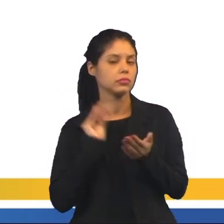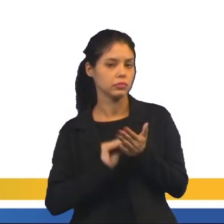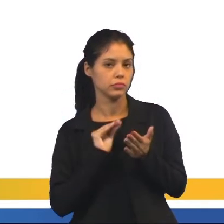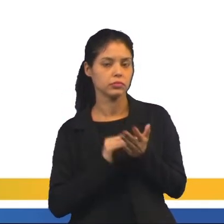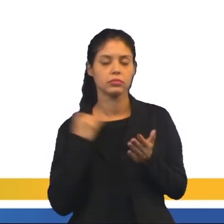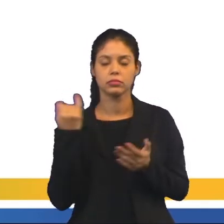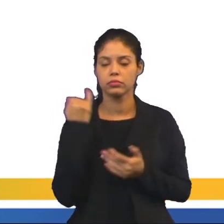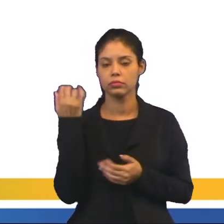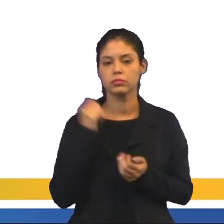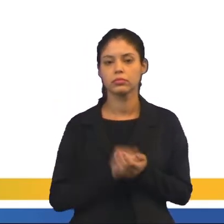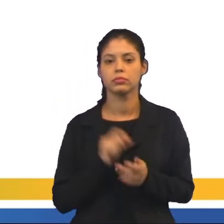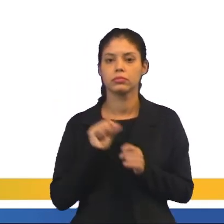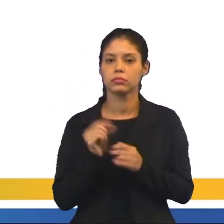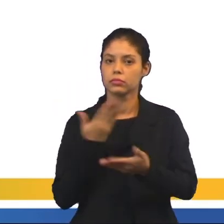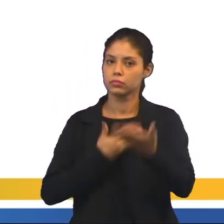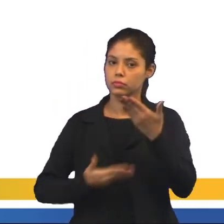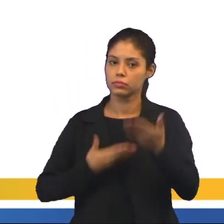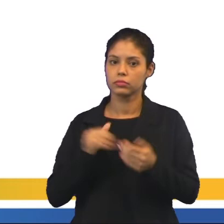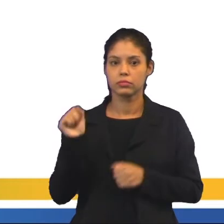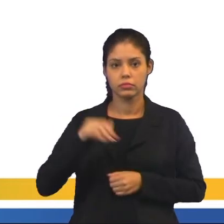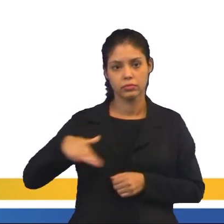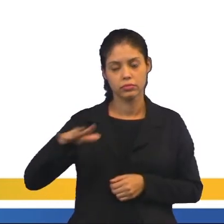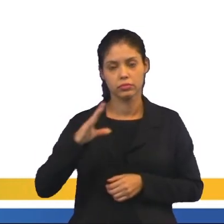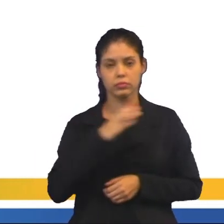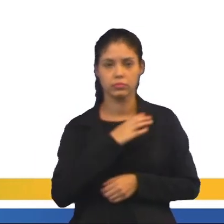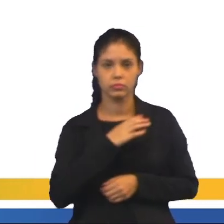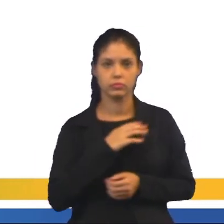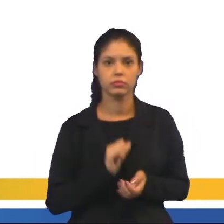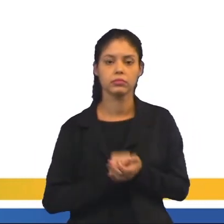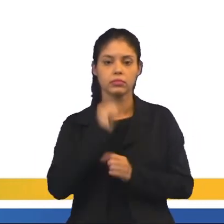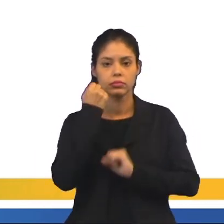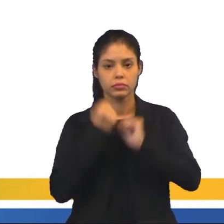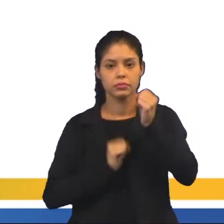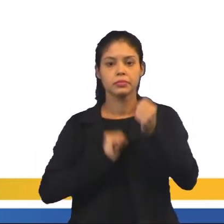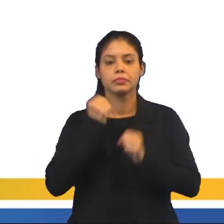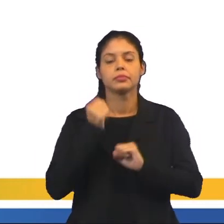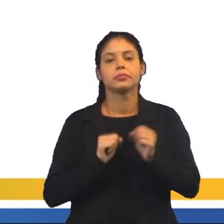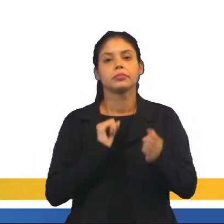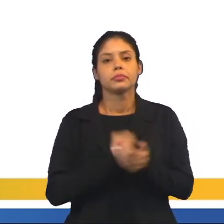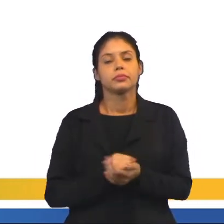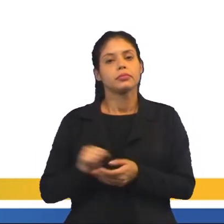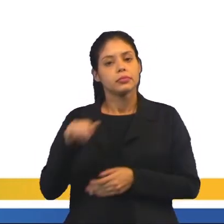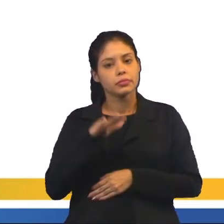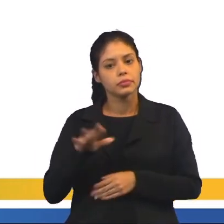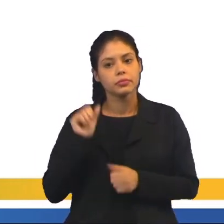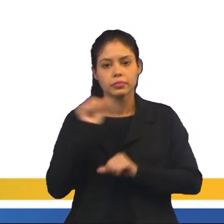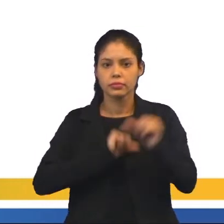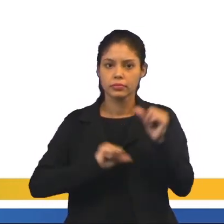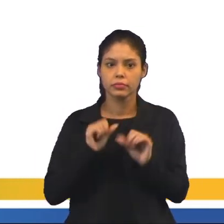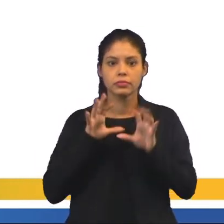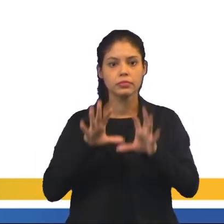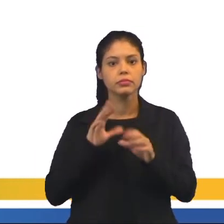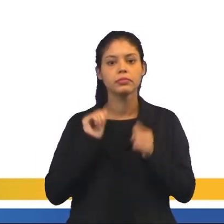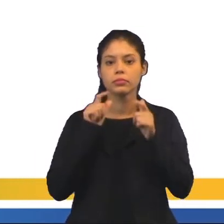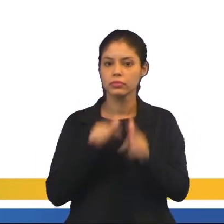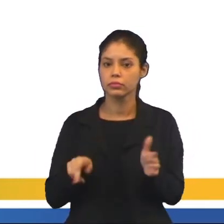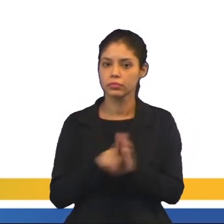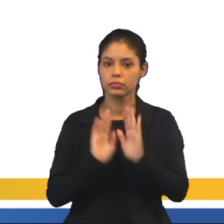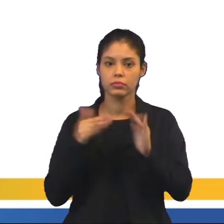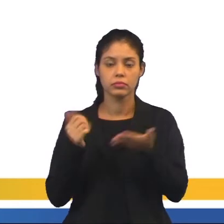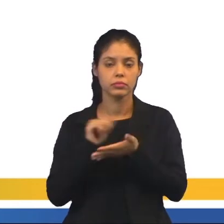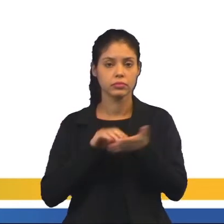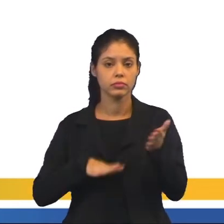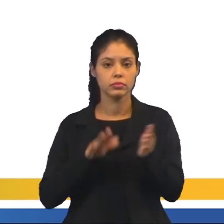fator muito importante que faz essa relação campo-cidade, industrialização e urbanização, transformando então um espaço no qual